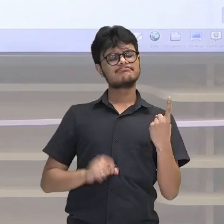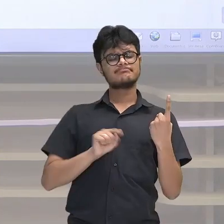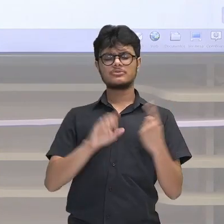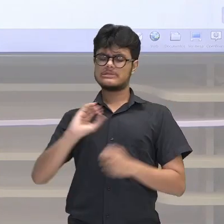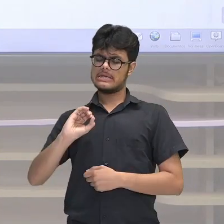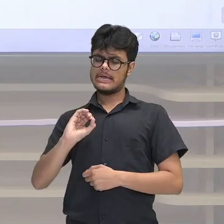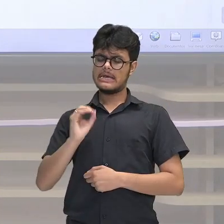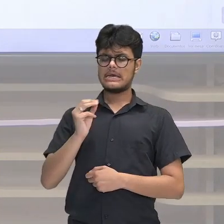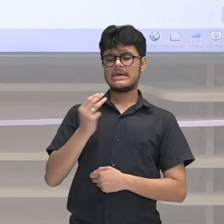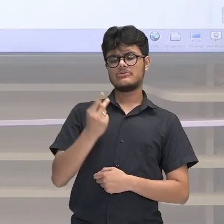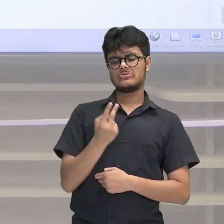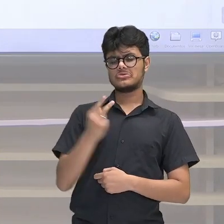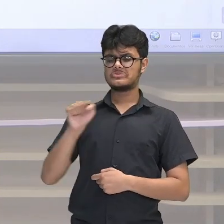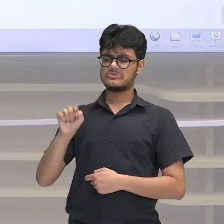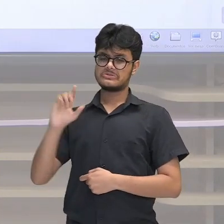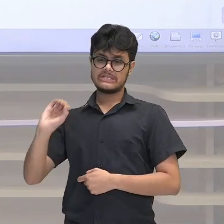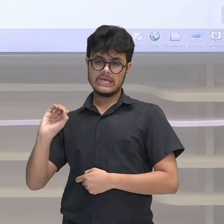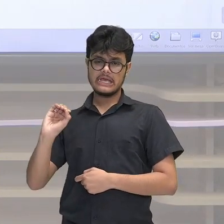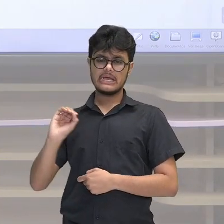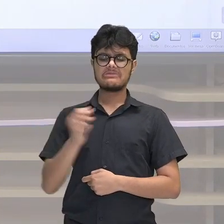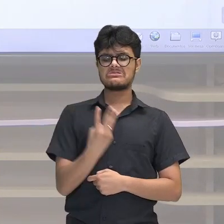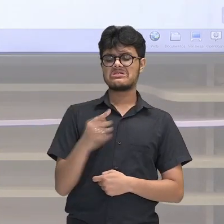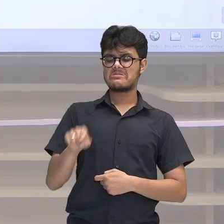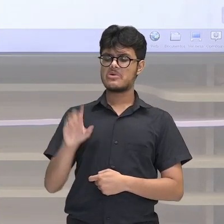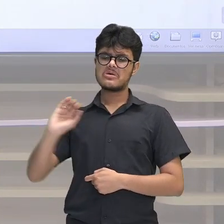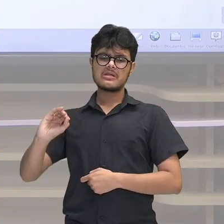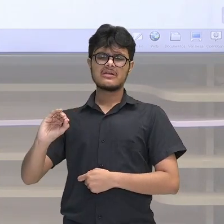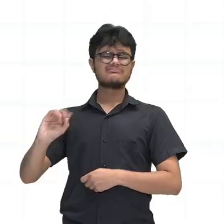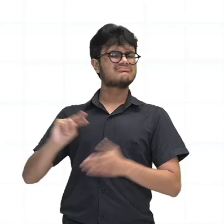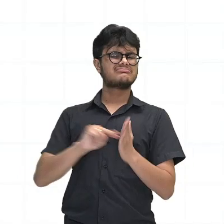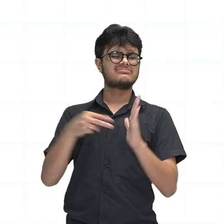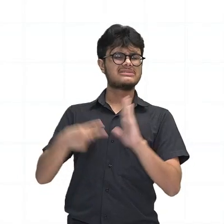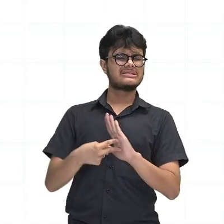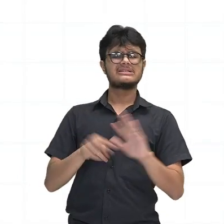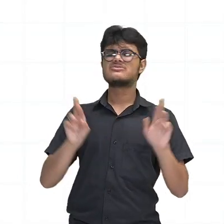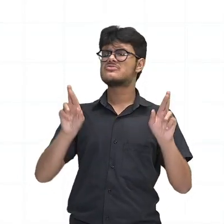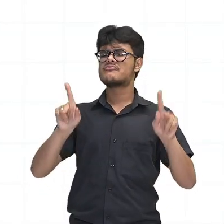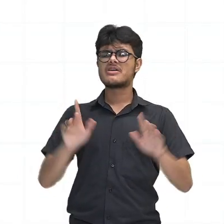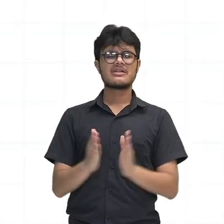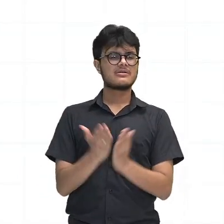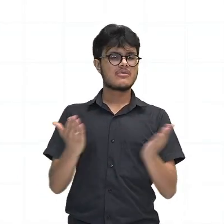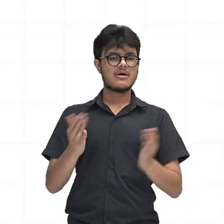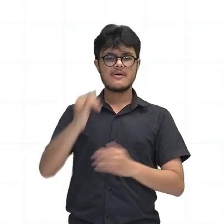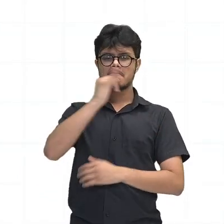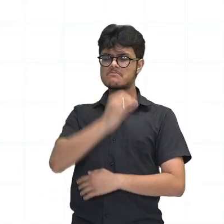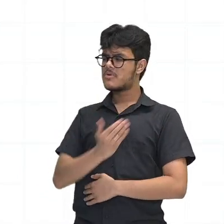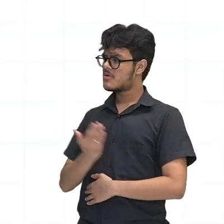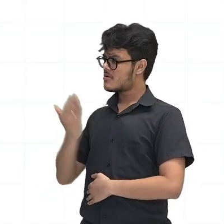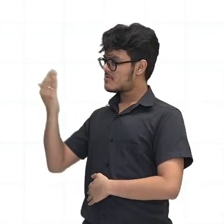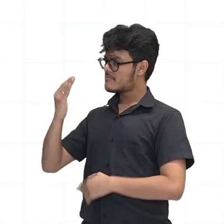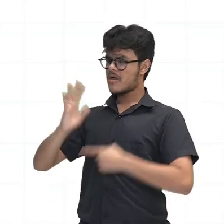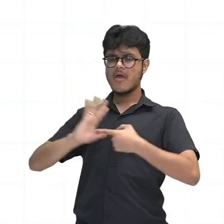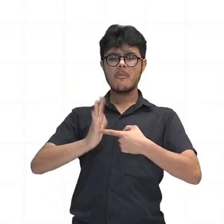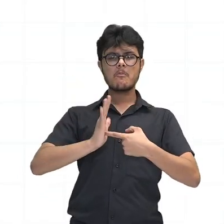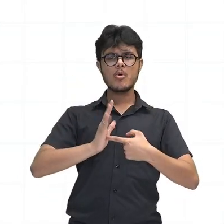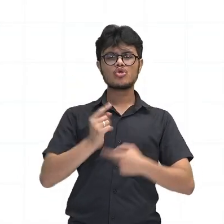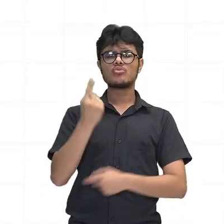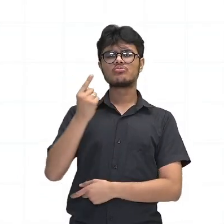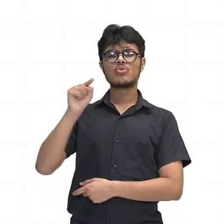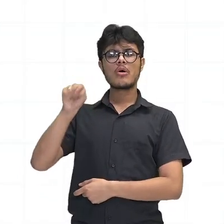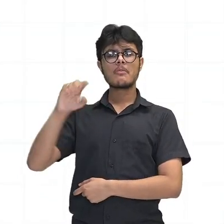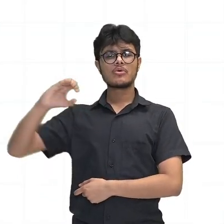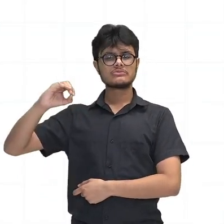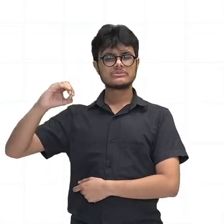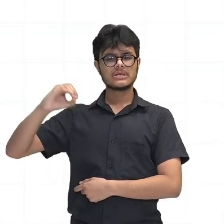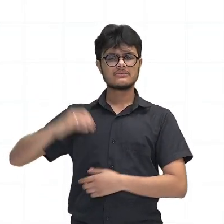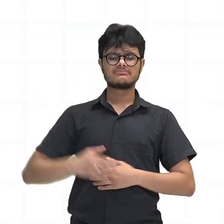2.0, 3.0, mas o que isso significa? Qual é a diferença? Vamos observar aí. O que será que